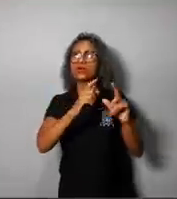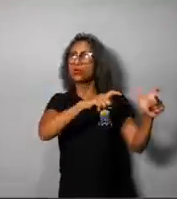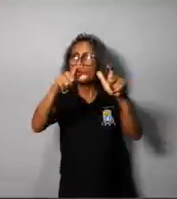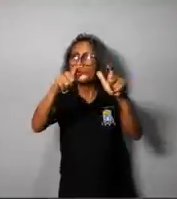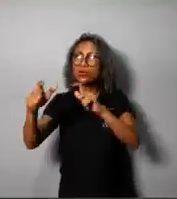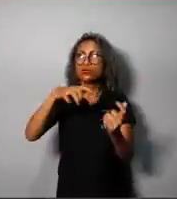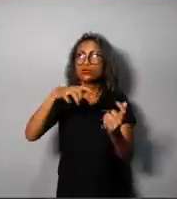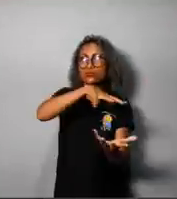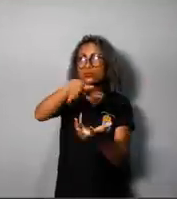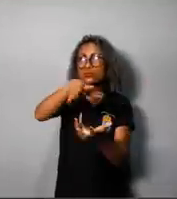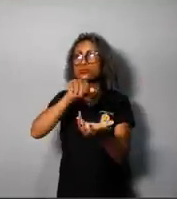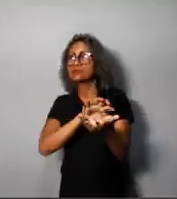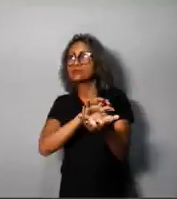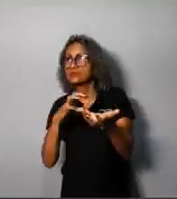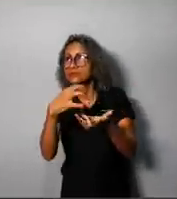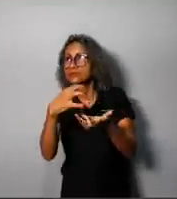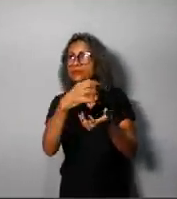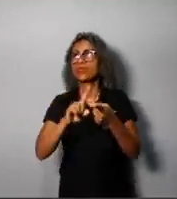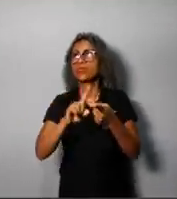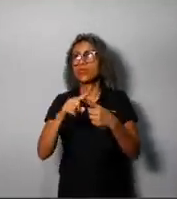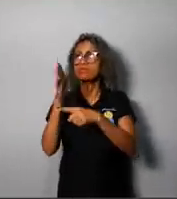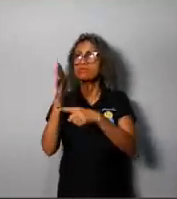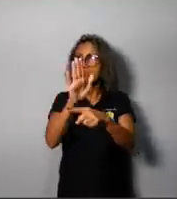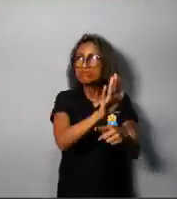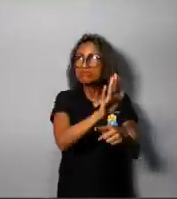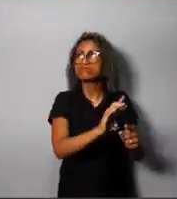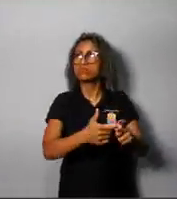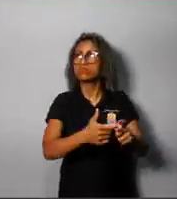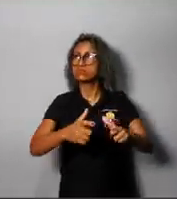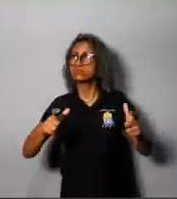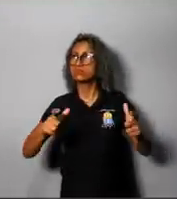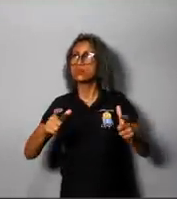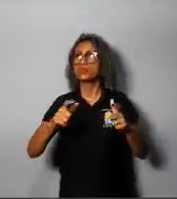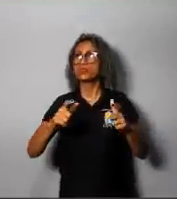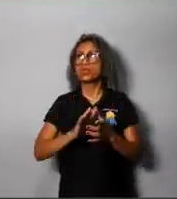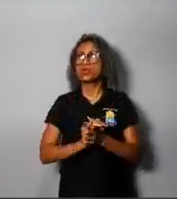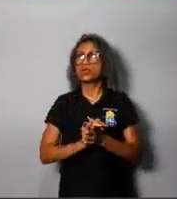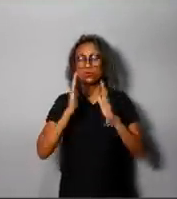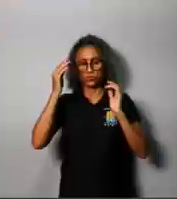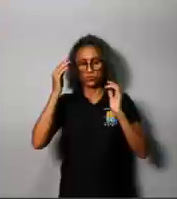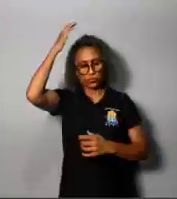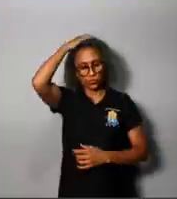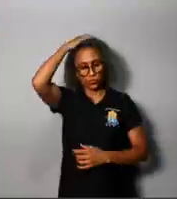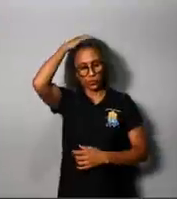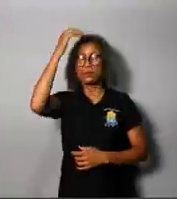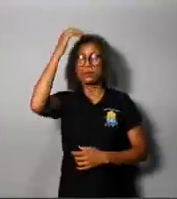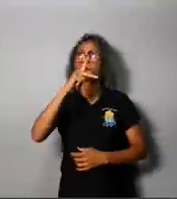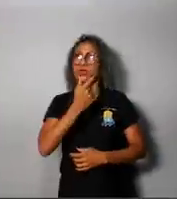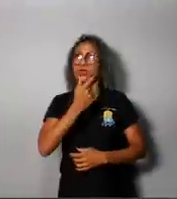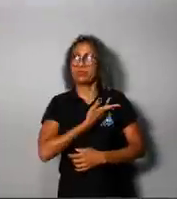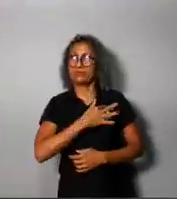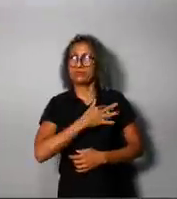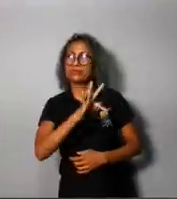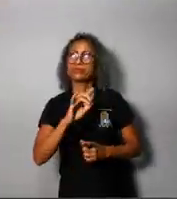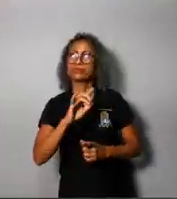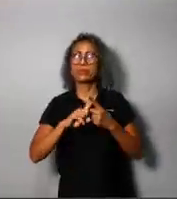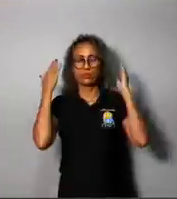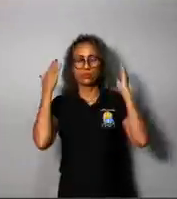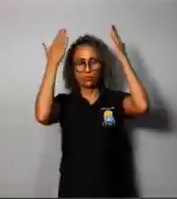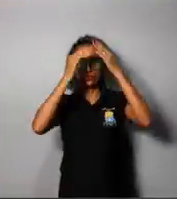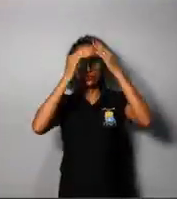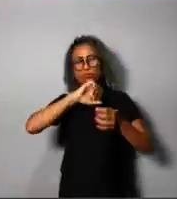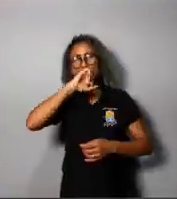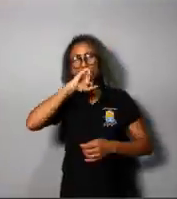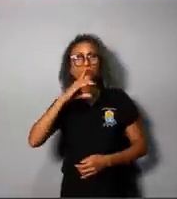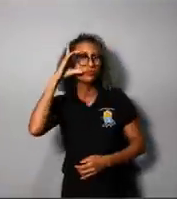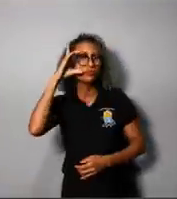com o nosso Bispo Alberto, com Dom Carlos, presidente desta celebração, comigo, vosso indigno servo, e todos